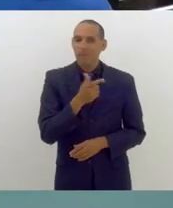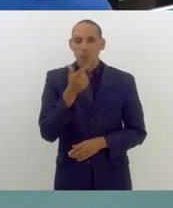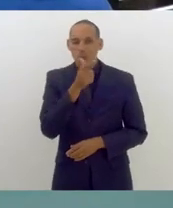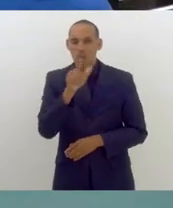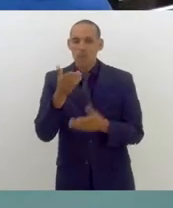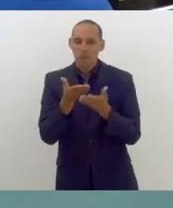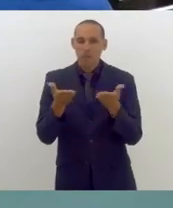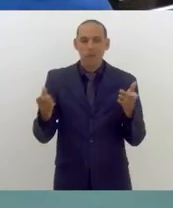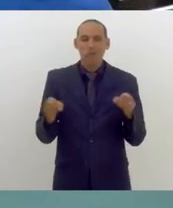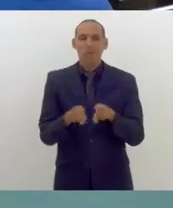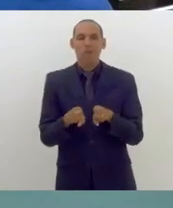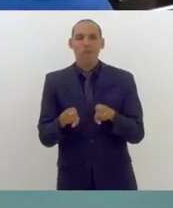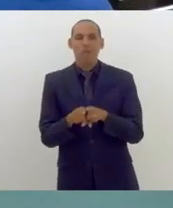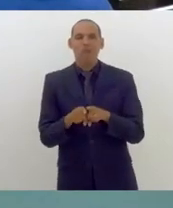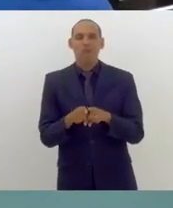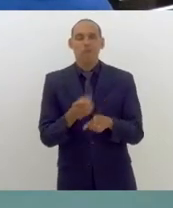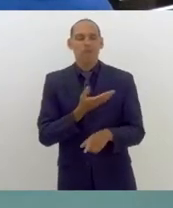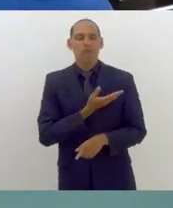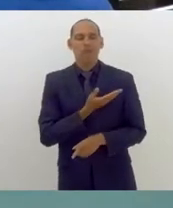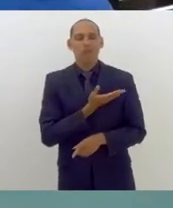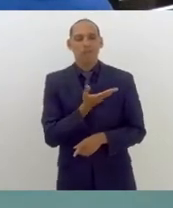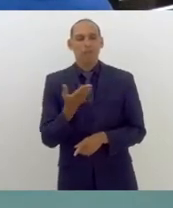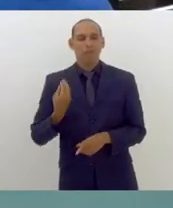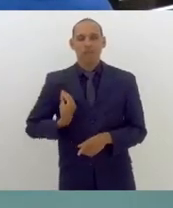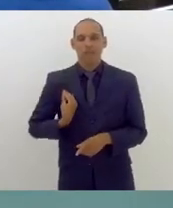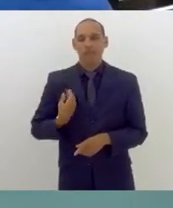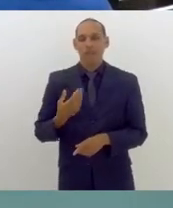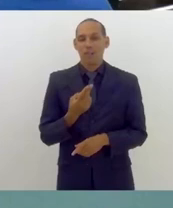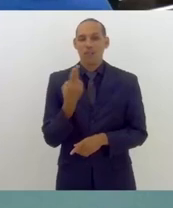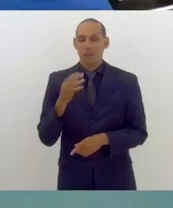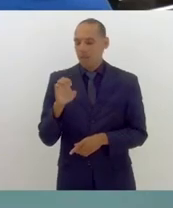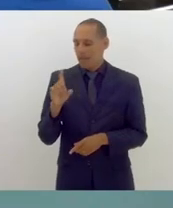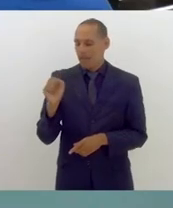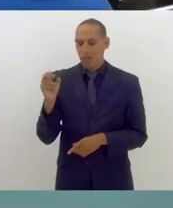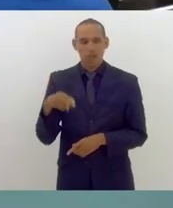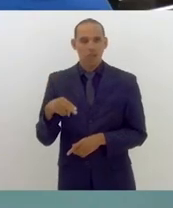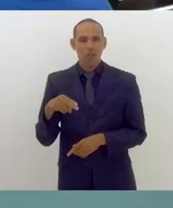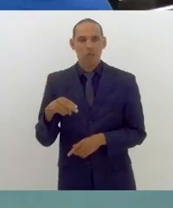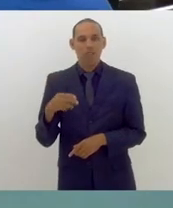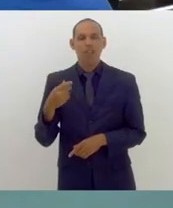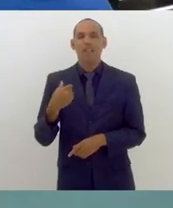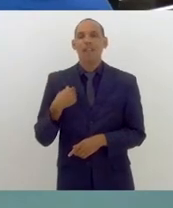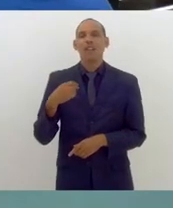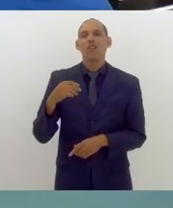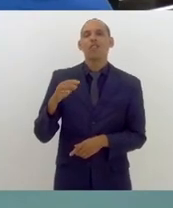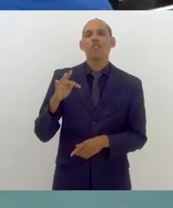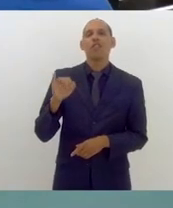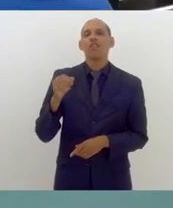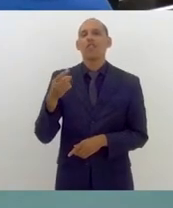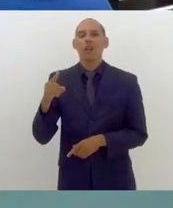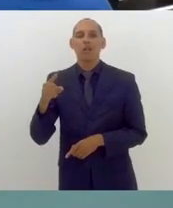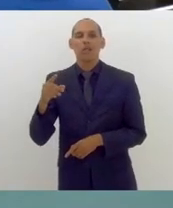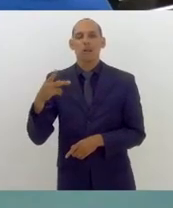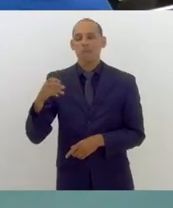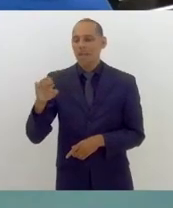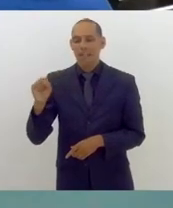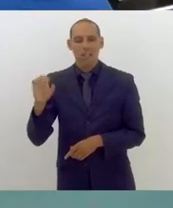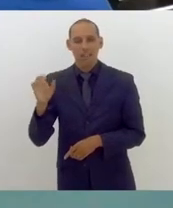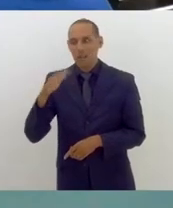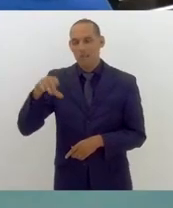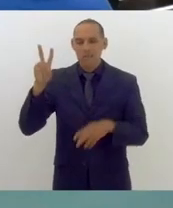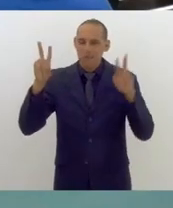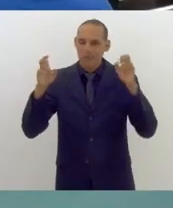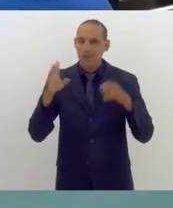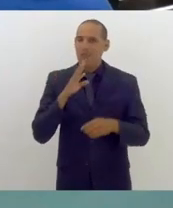aos demais companheiros recupera os presentes meu nome é Edson Correia Sou conhecido como dinheiro da Pesca eu sou presidente fundador